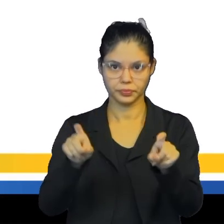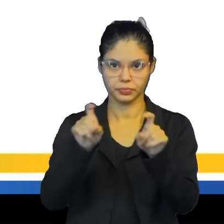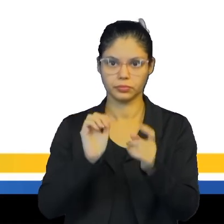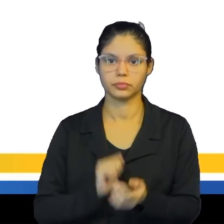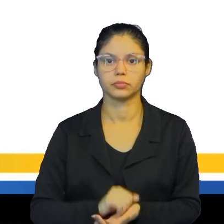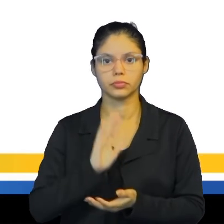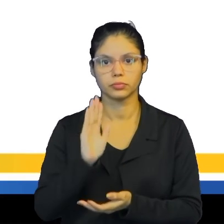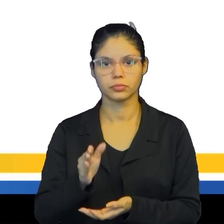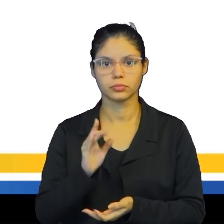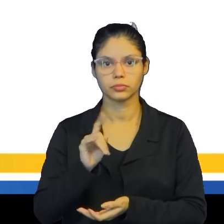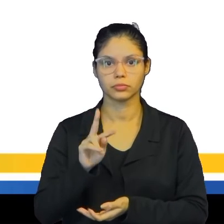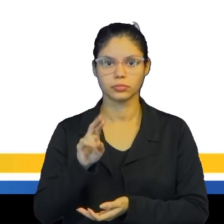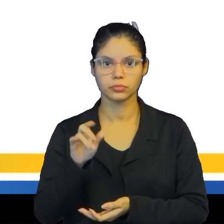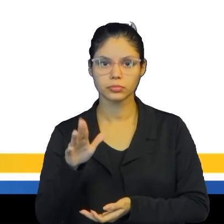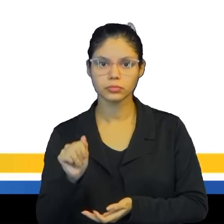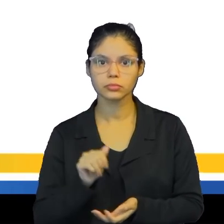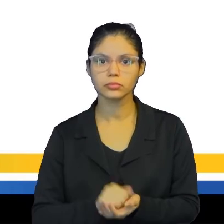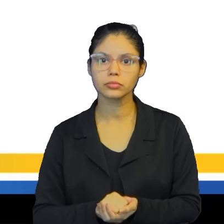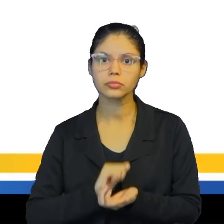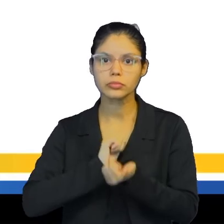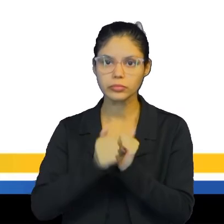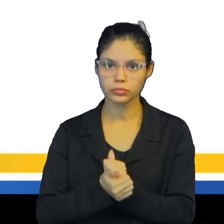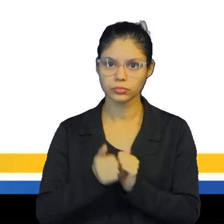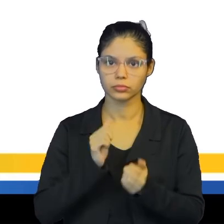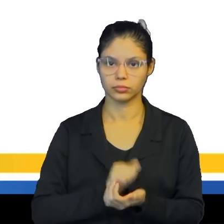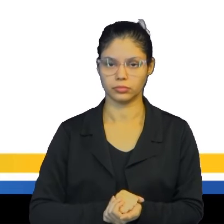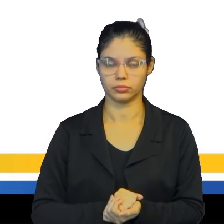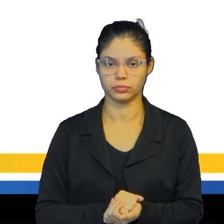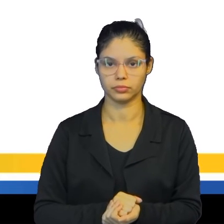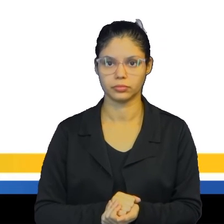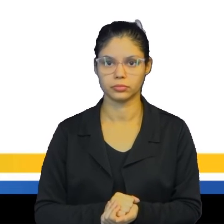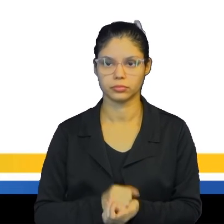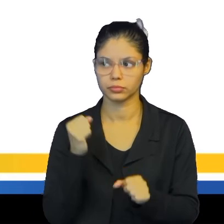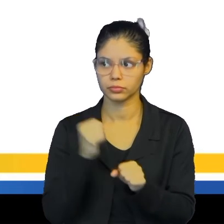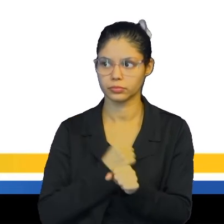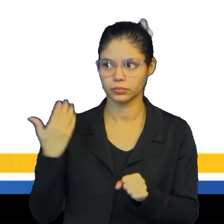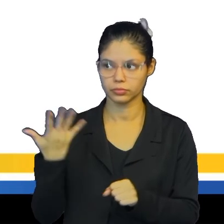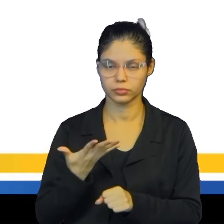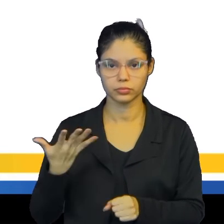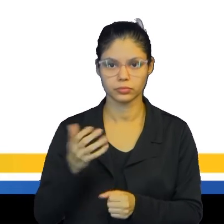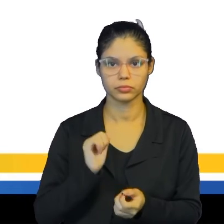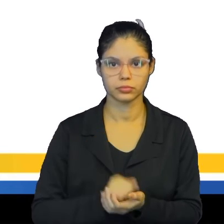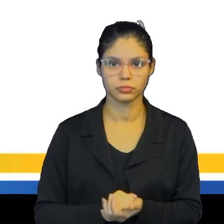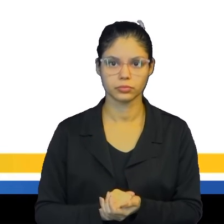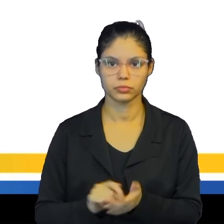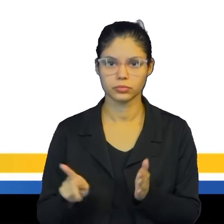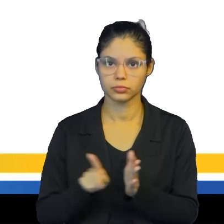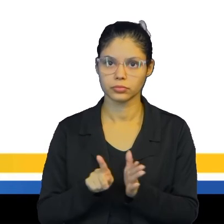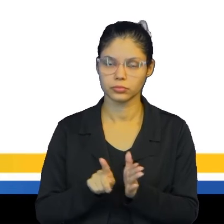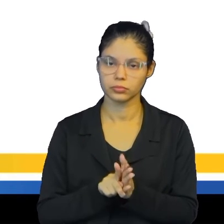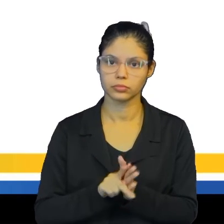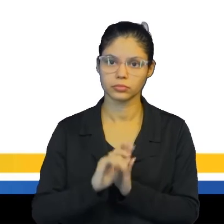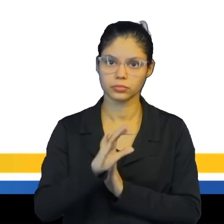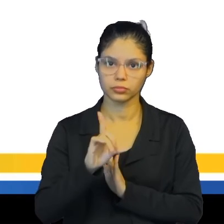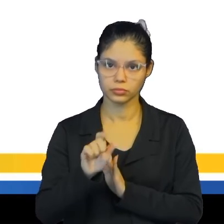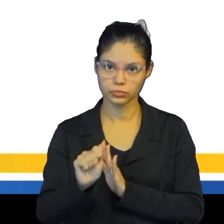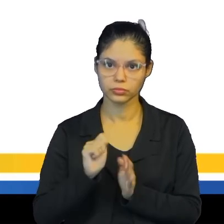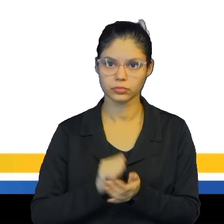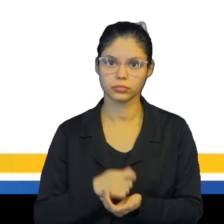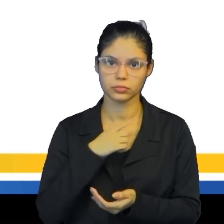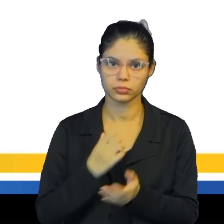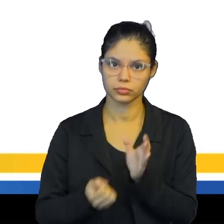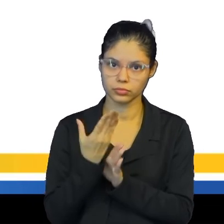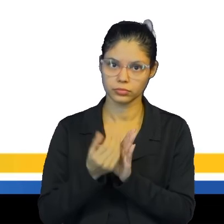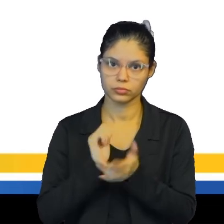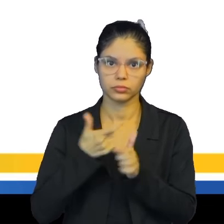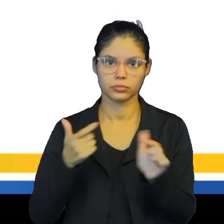computador, diagramas e adaptações de modelos. Afinal, construir bases e adaptá-los diretamente no CAD tem gerado